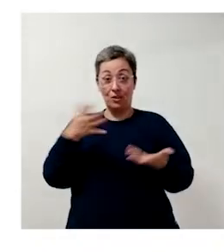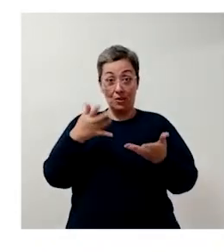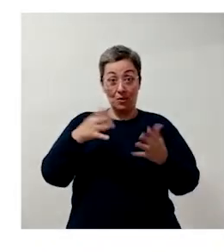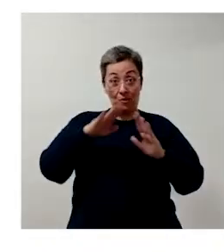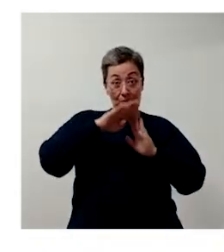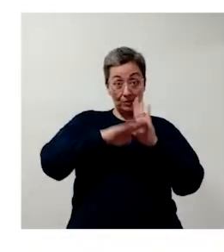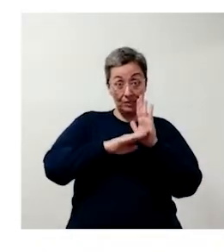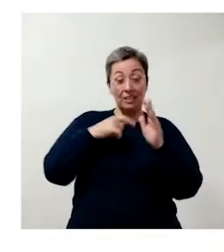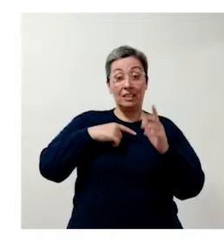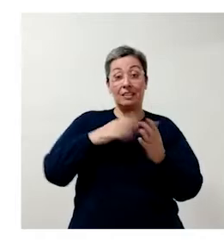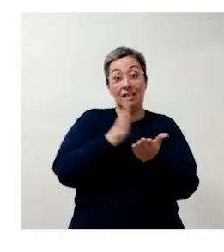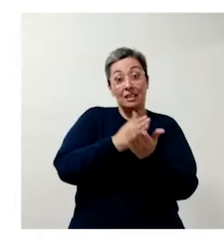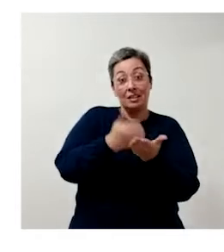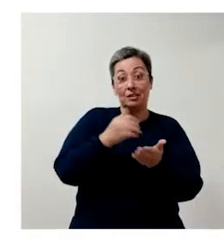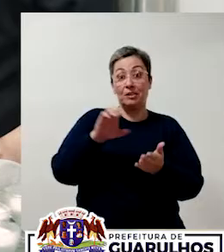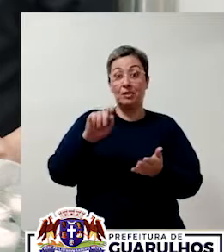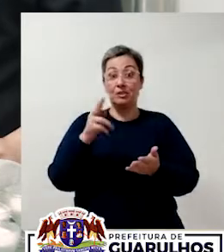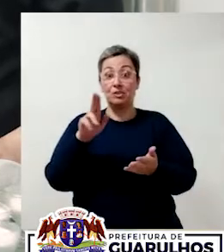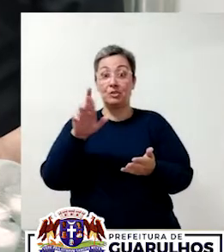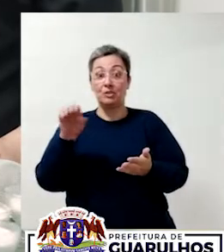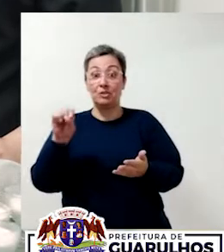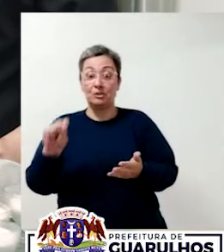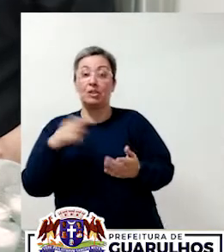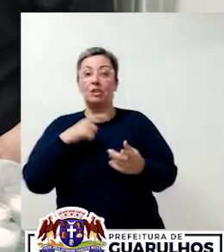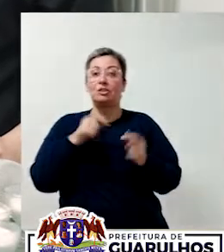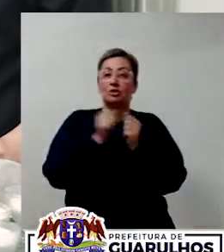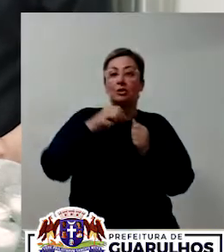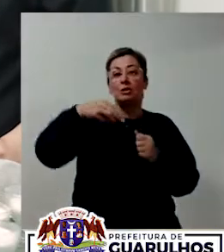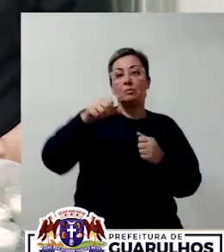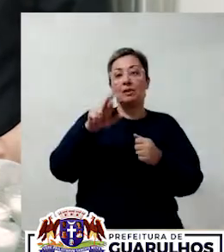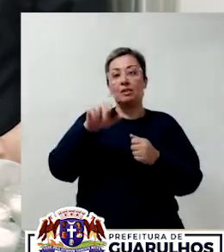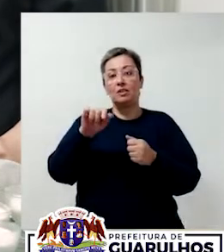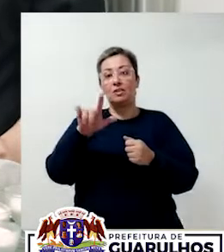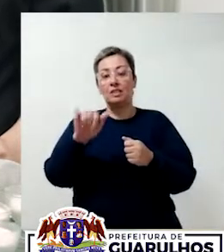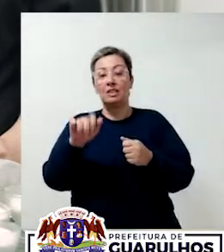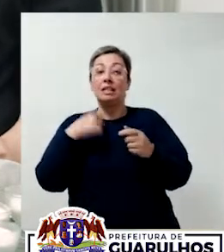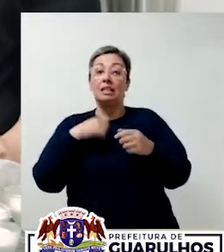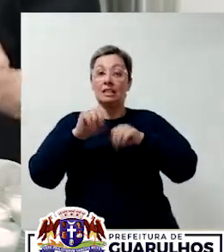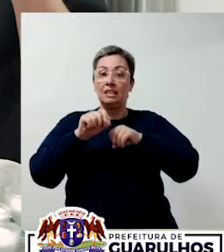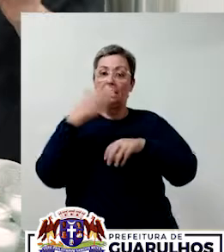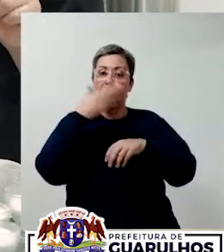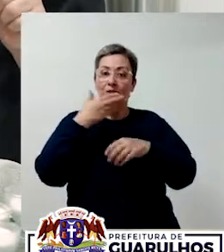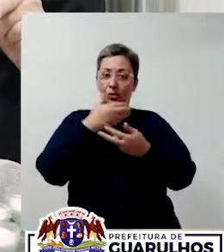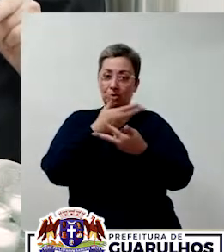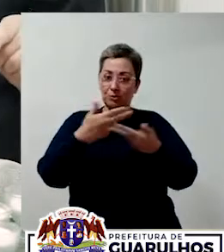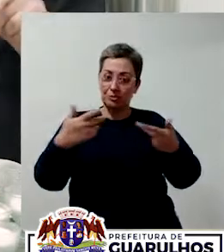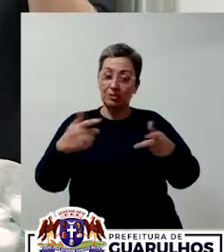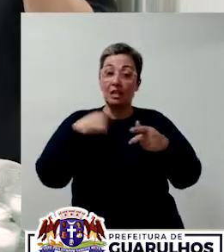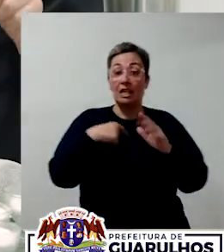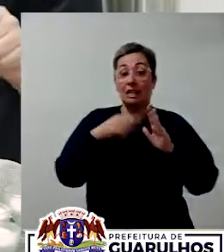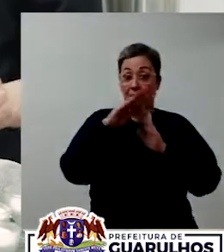de hoje é bolo de churros. Nós vamos estar com a Maroli Pereira, que é a professora de doces e sobremesas. Essa